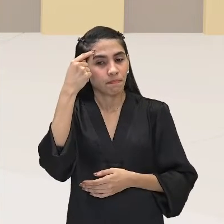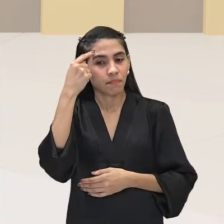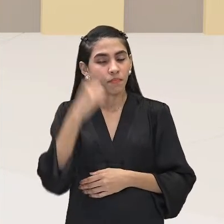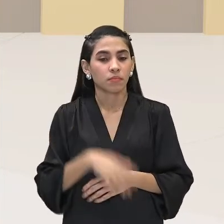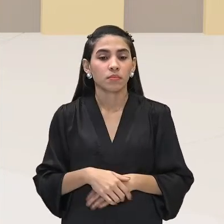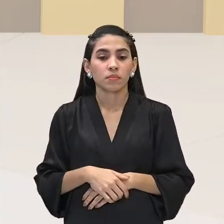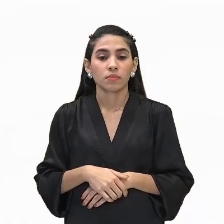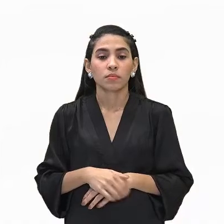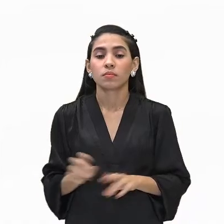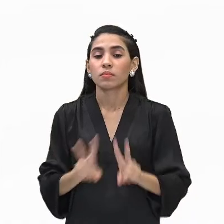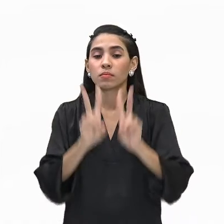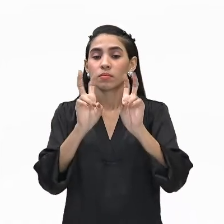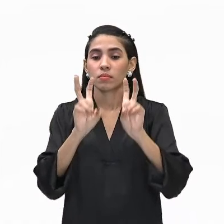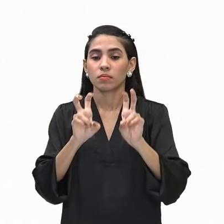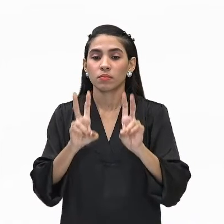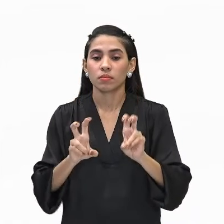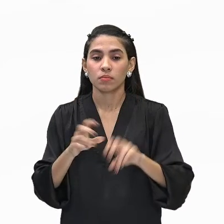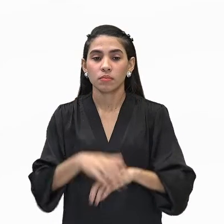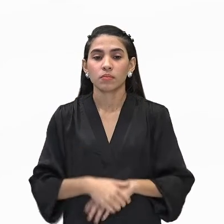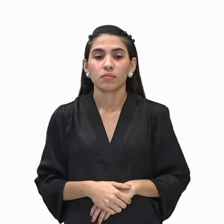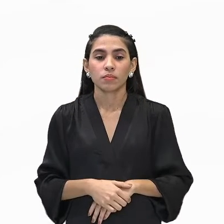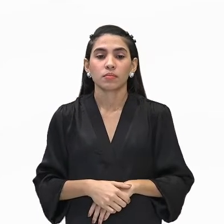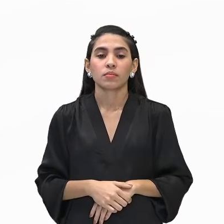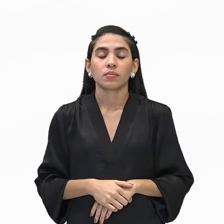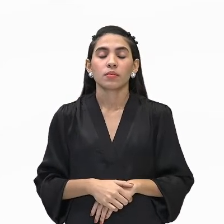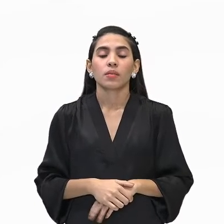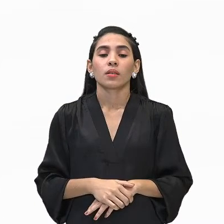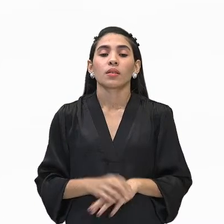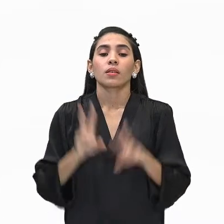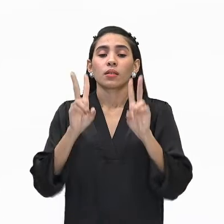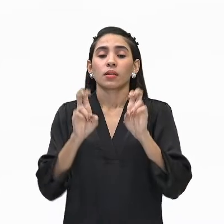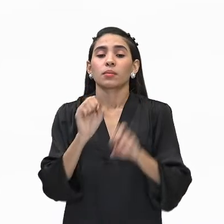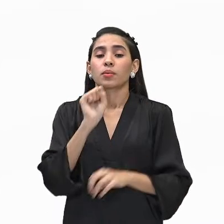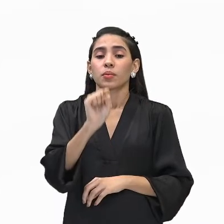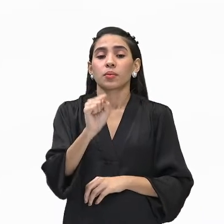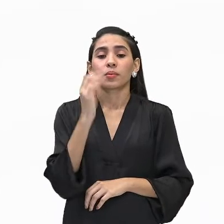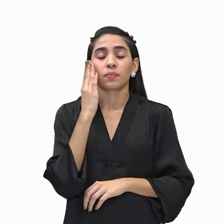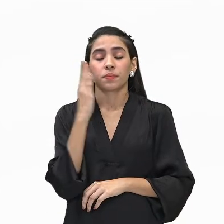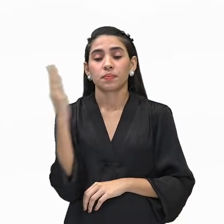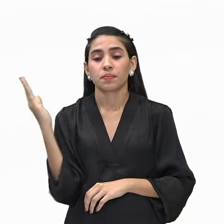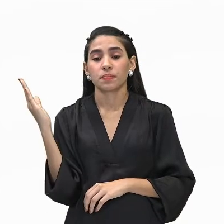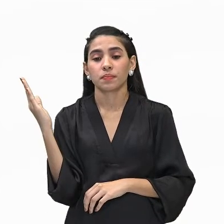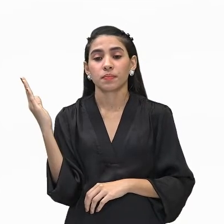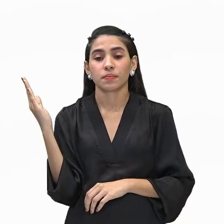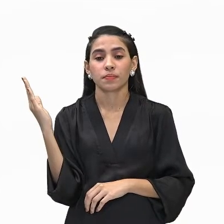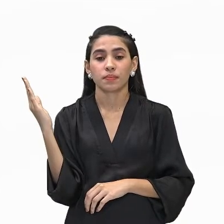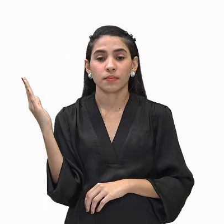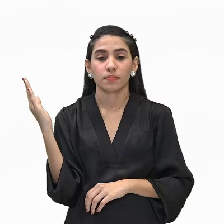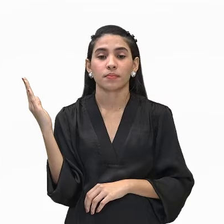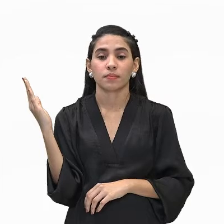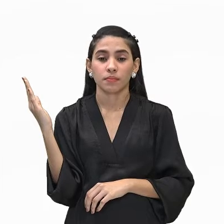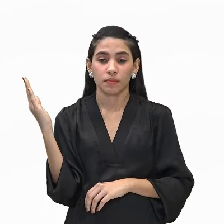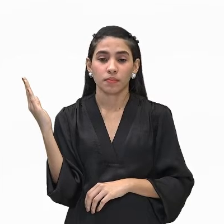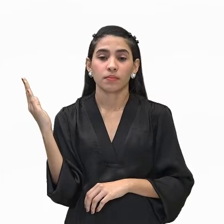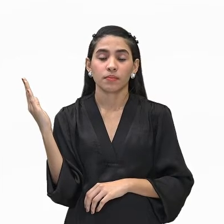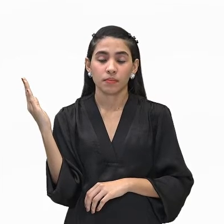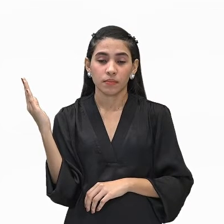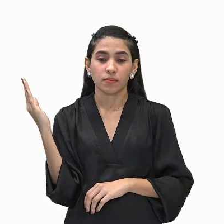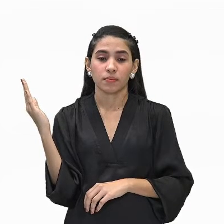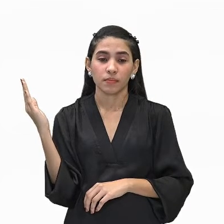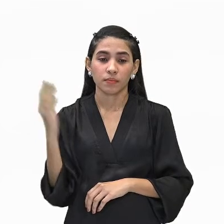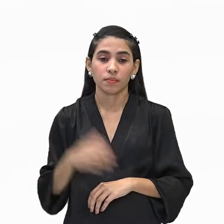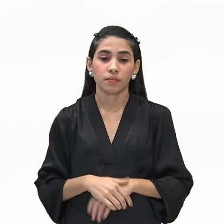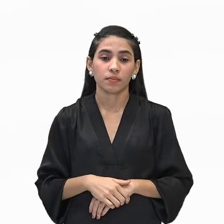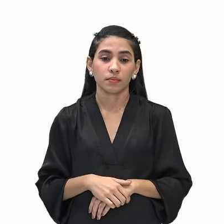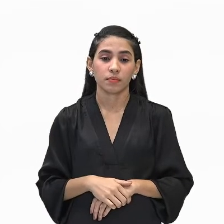vamos ver os subtemas? A região é considerada a região de maior biodiversidade do planeta e maior bioma do